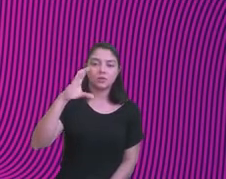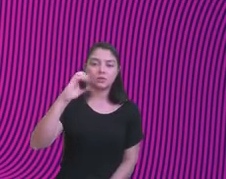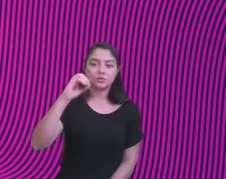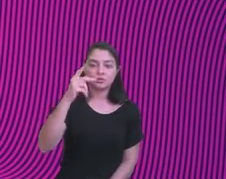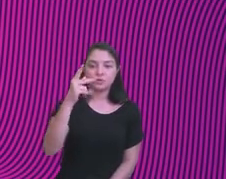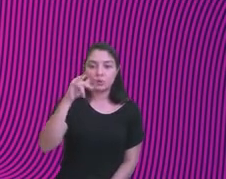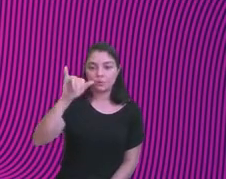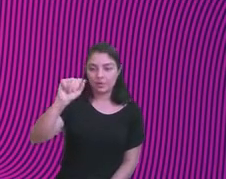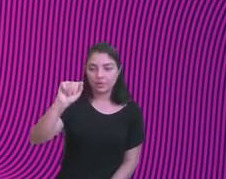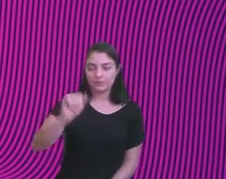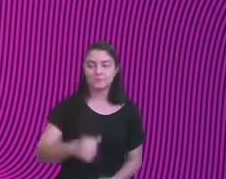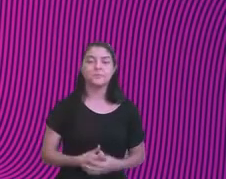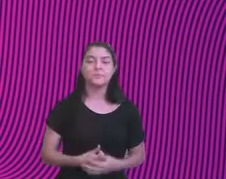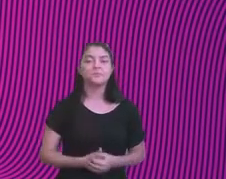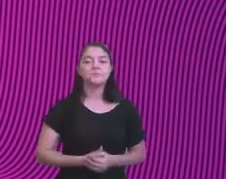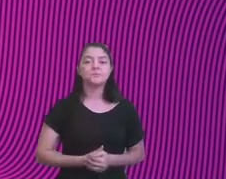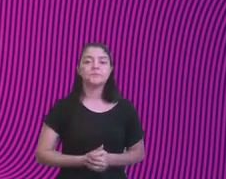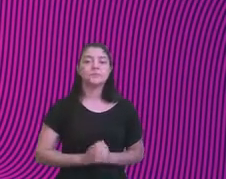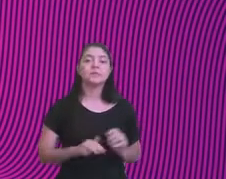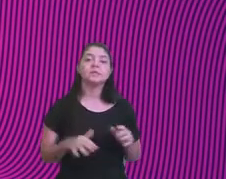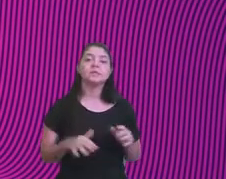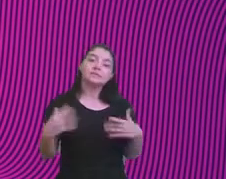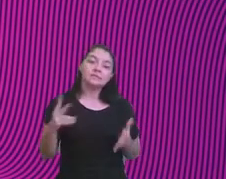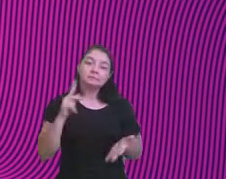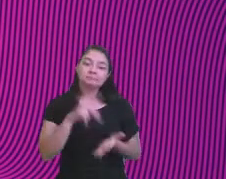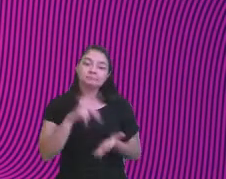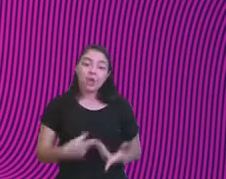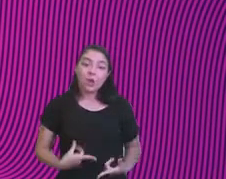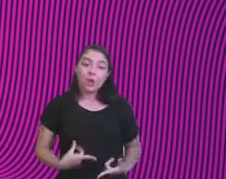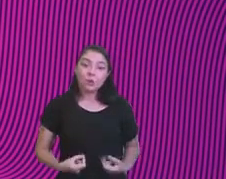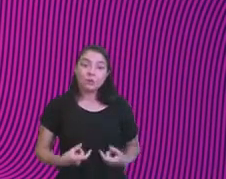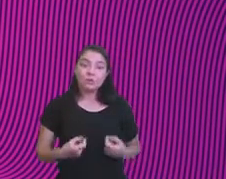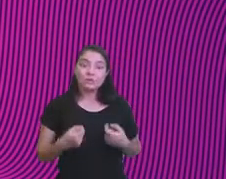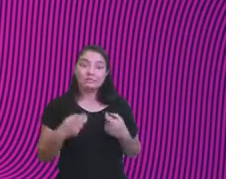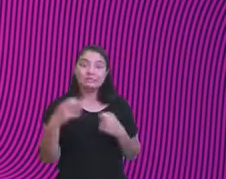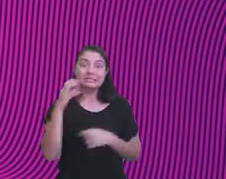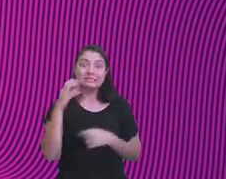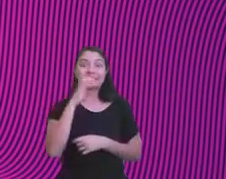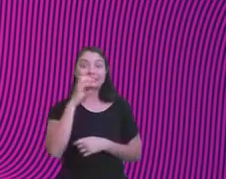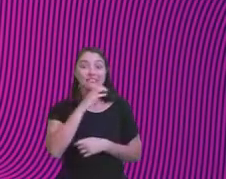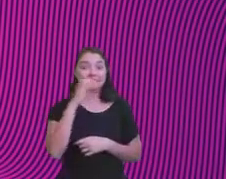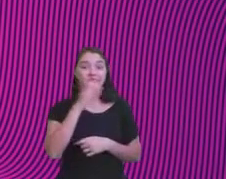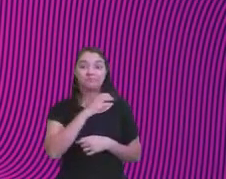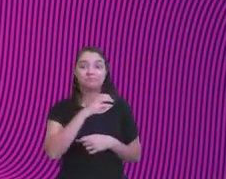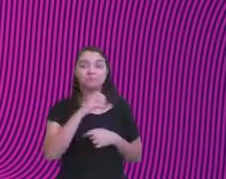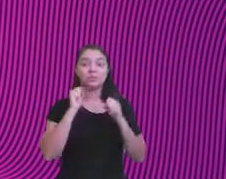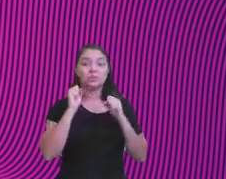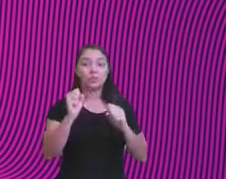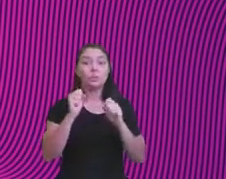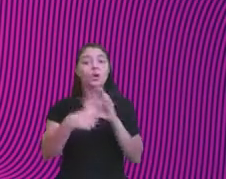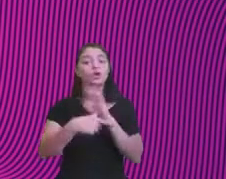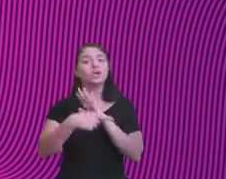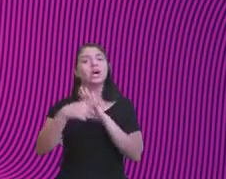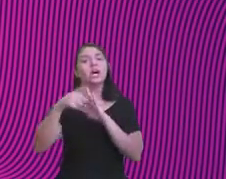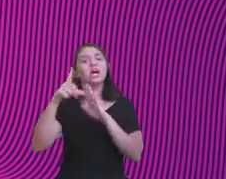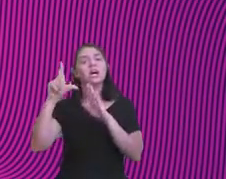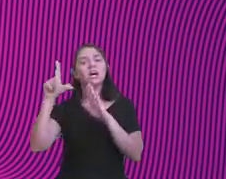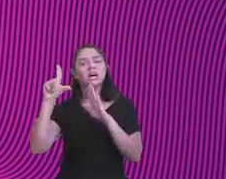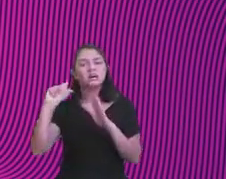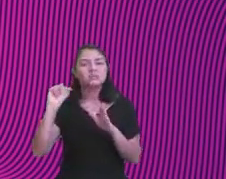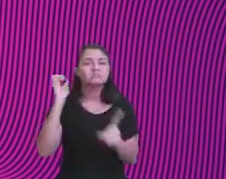Ana, na verdade, é o câncer mais precoce, né? Onde a gente pode ter uma avaliação, até alguns estudos hoje